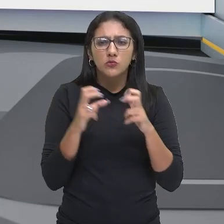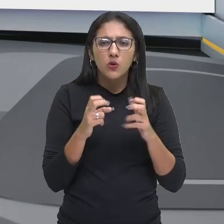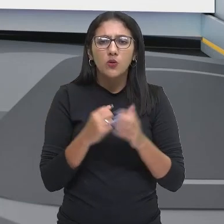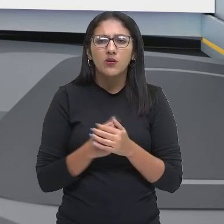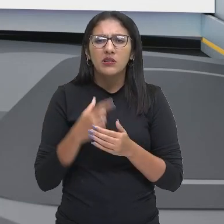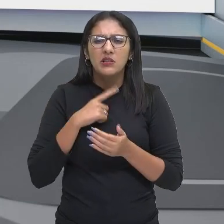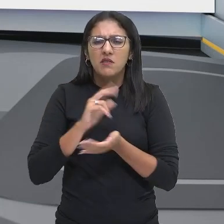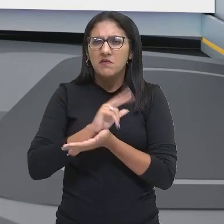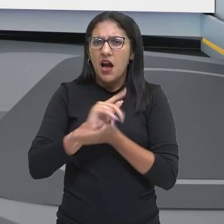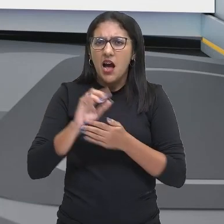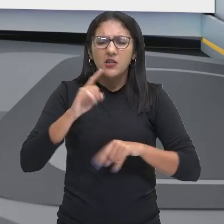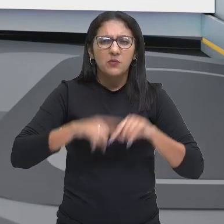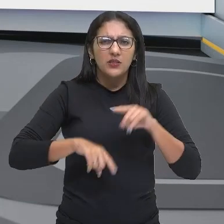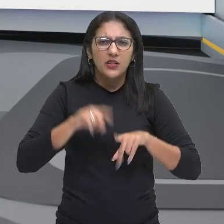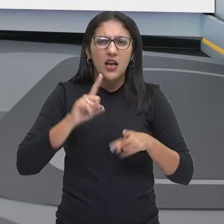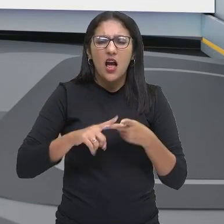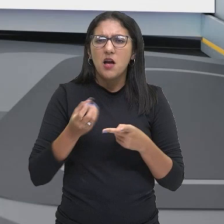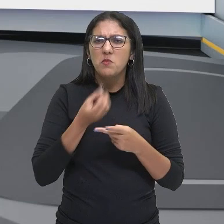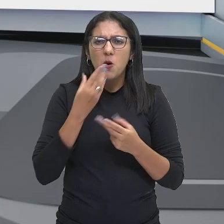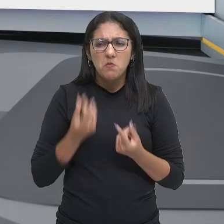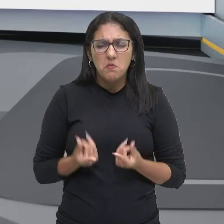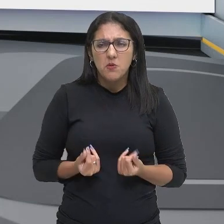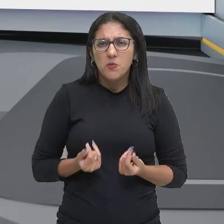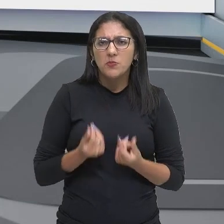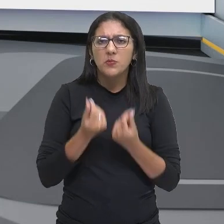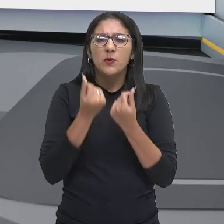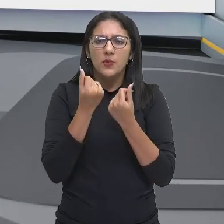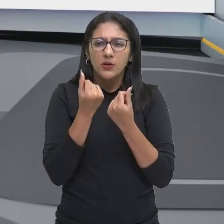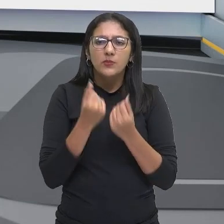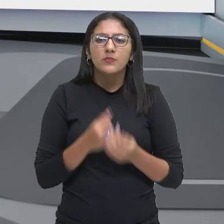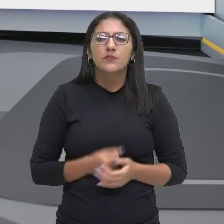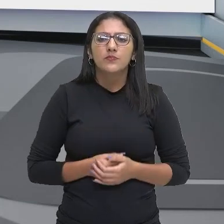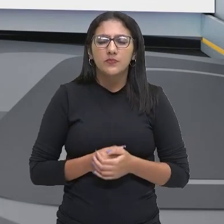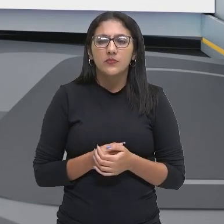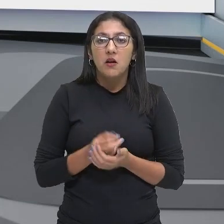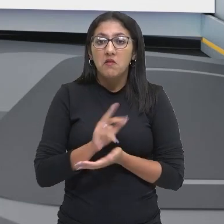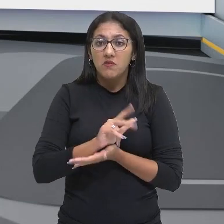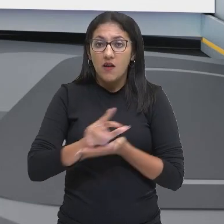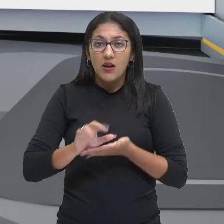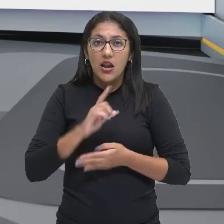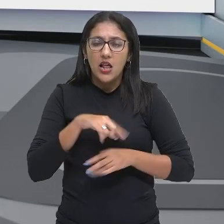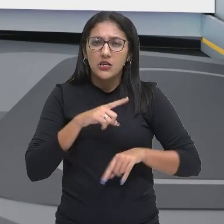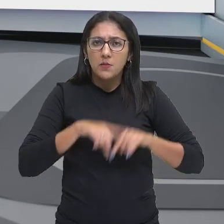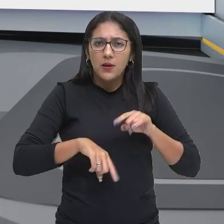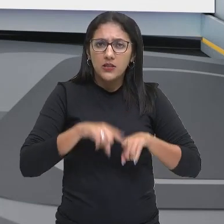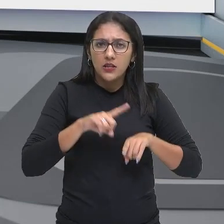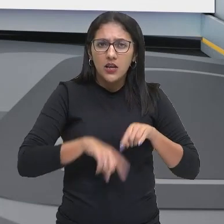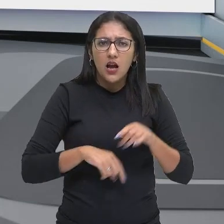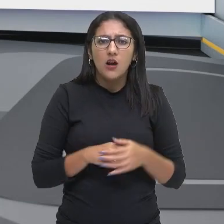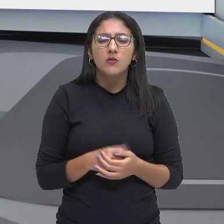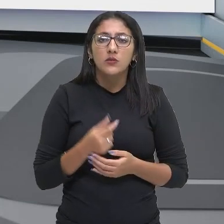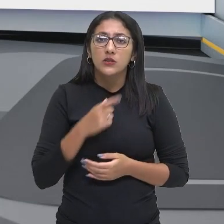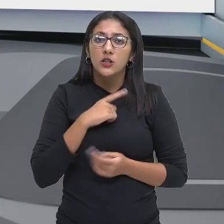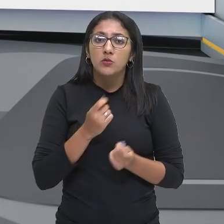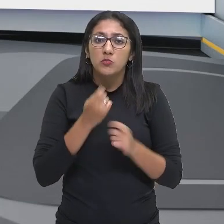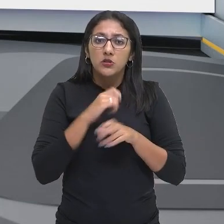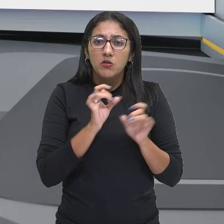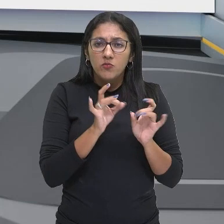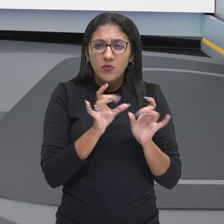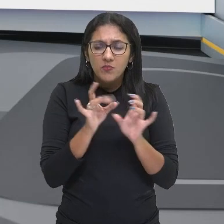adquire armas, benefícios, objetos. Em muitos casos, esses objetos podem ser comercializados